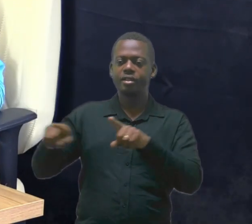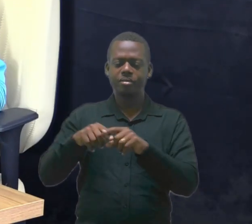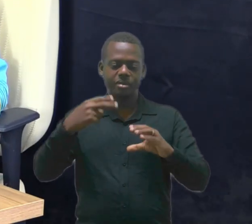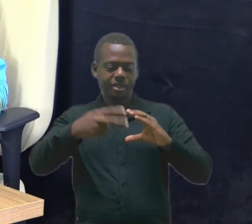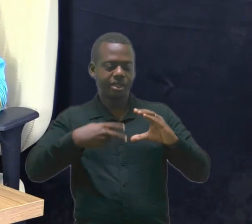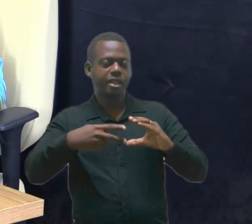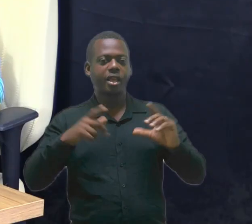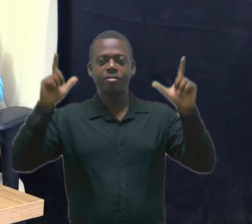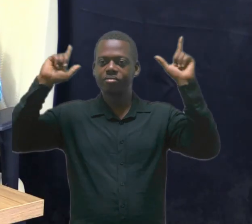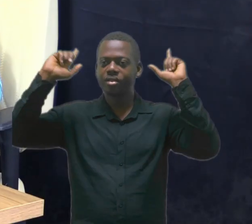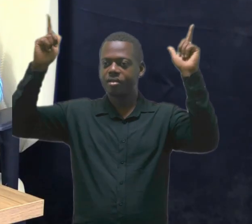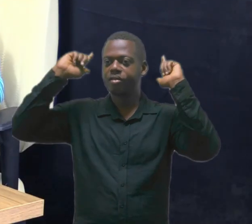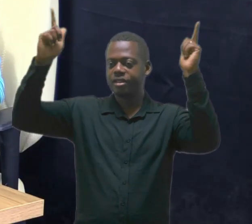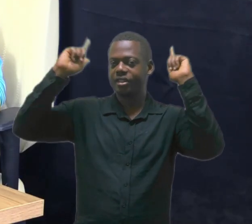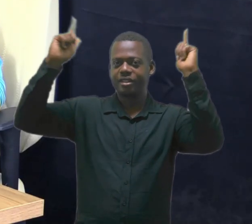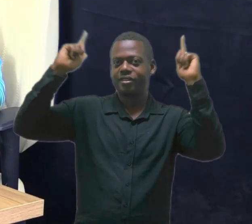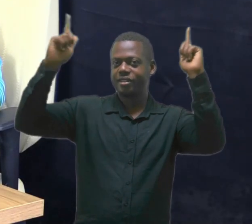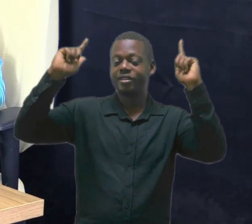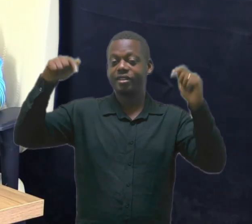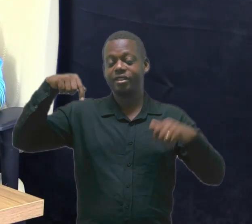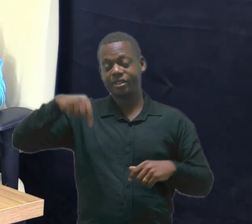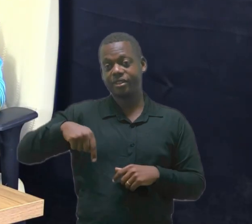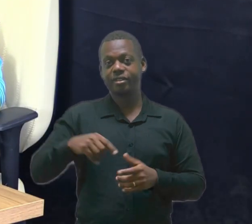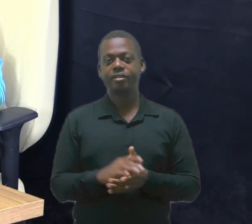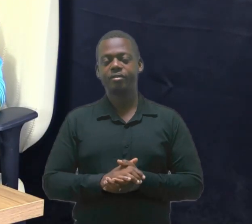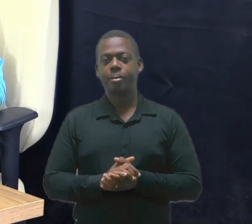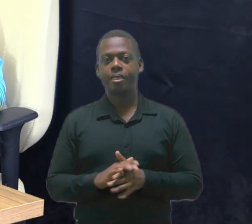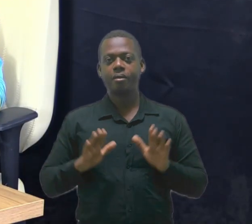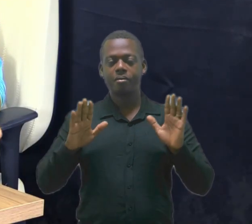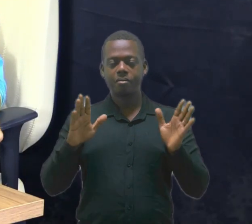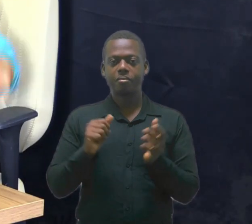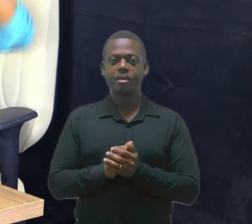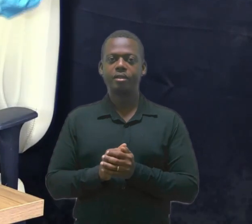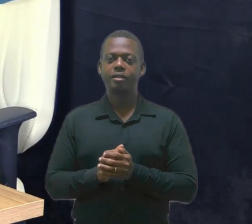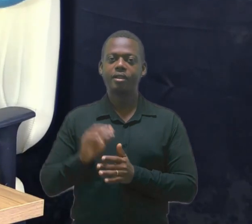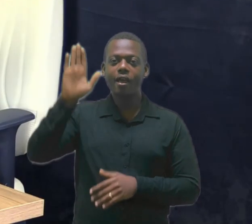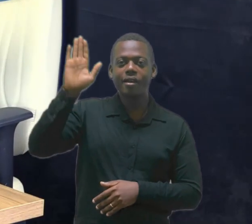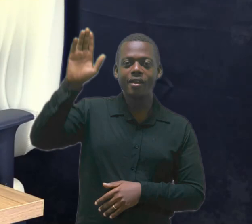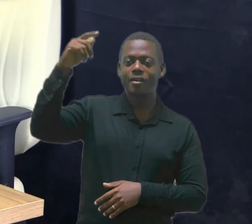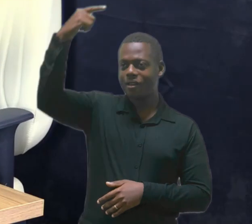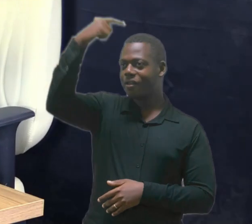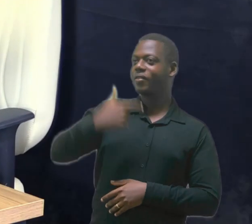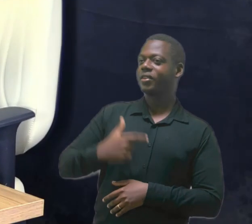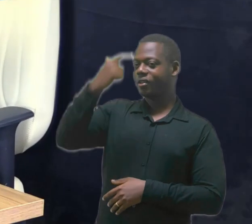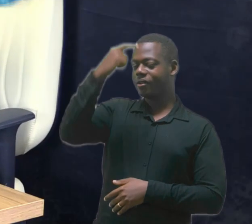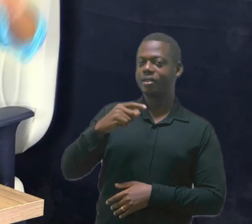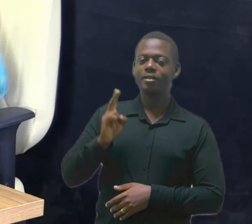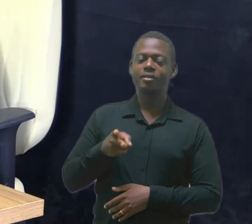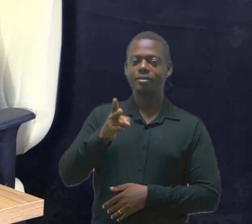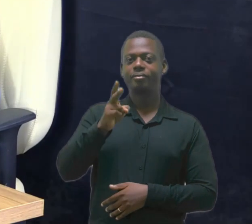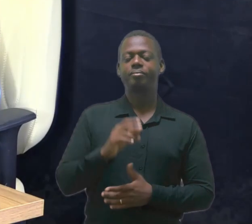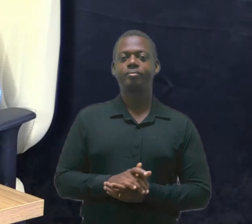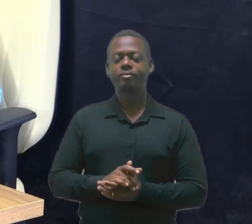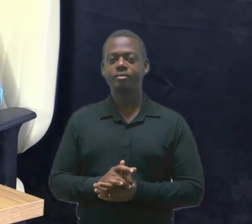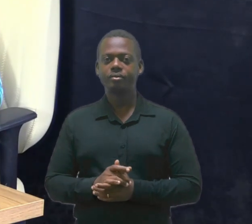Câmara, vocês fizeram também um protesto aqui. Fizemos bandeirinha, né? Mas tudo para poder dizer assim, estamos aqui,